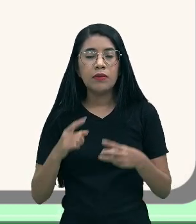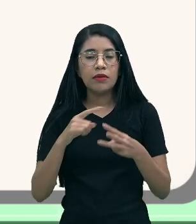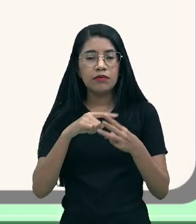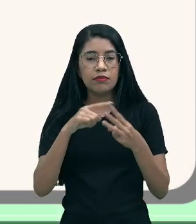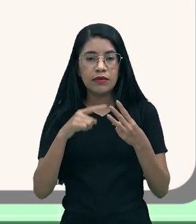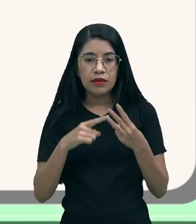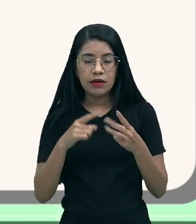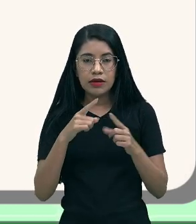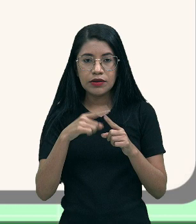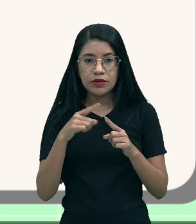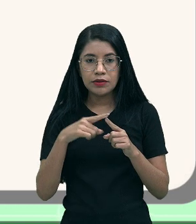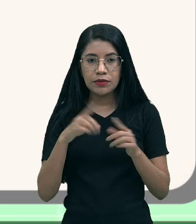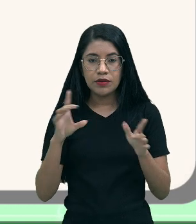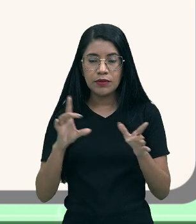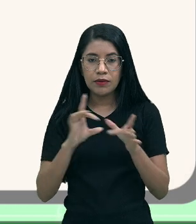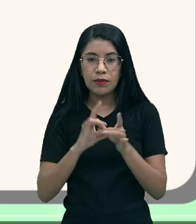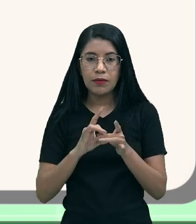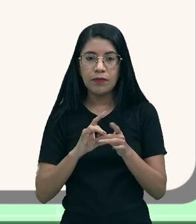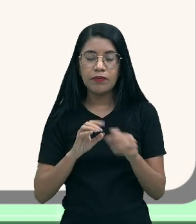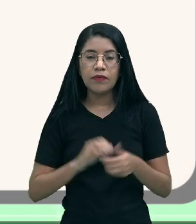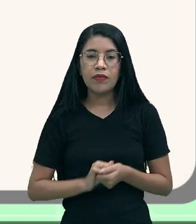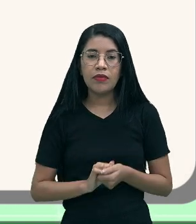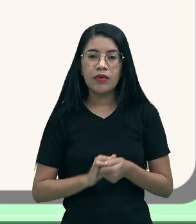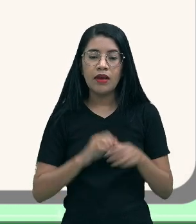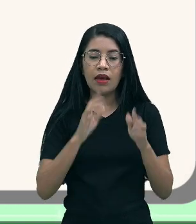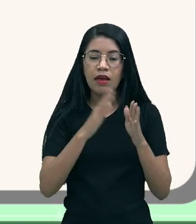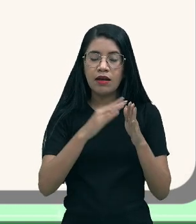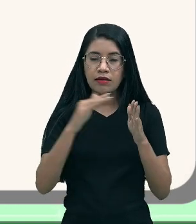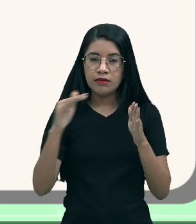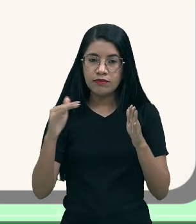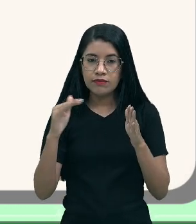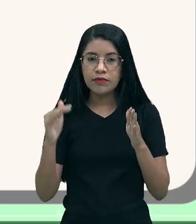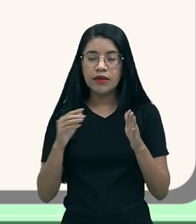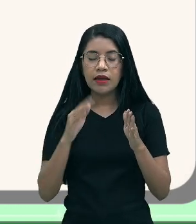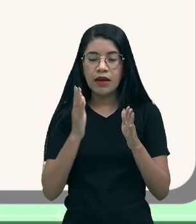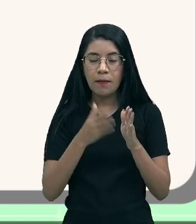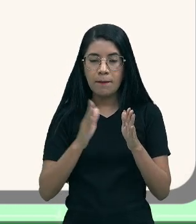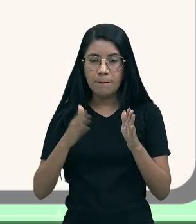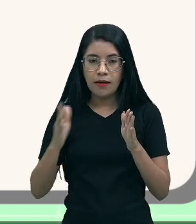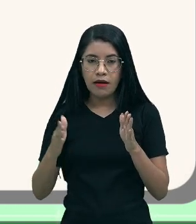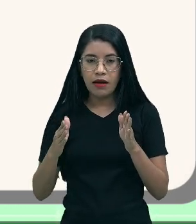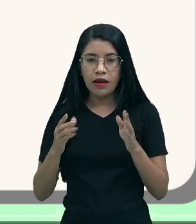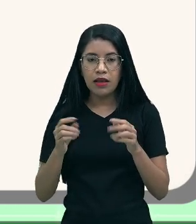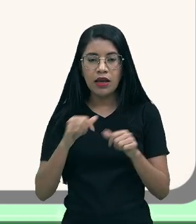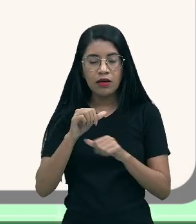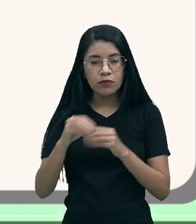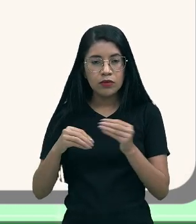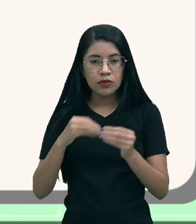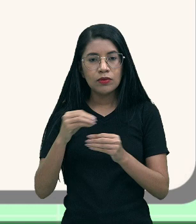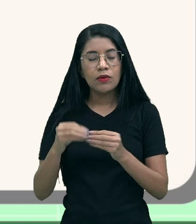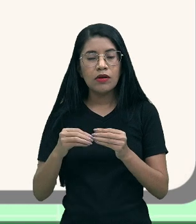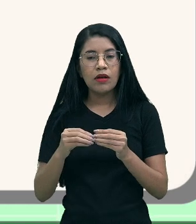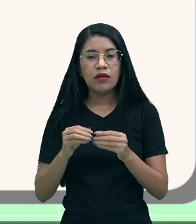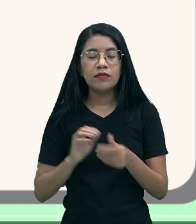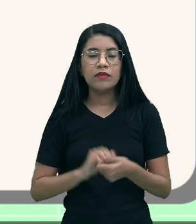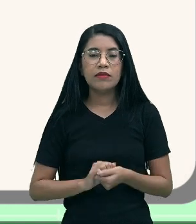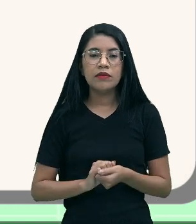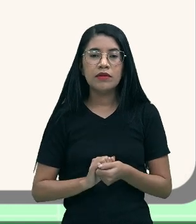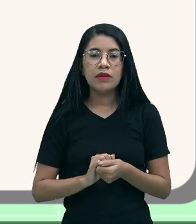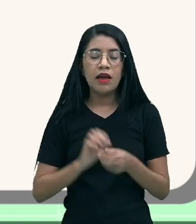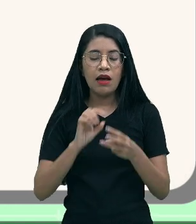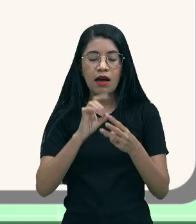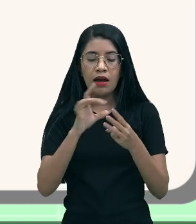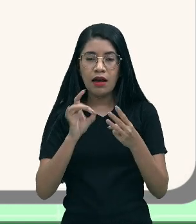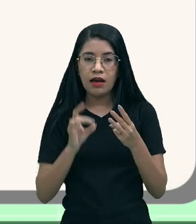associação, exatamente, que são associação em série, associação em paralelo e mista, cada qual com as suas